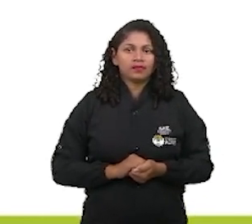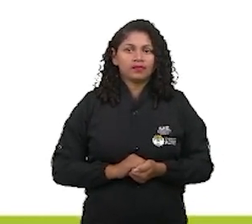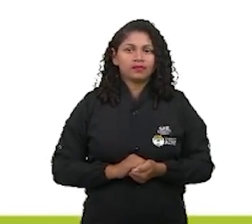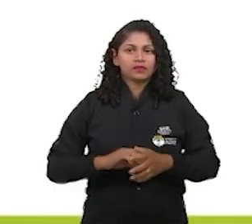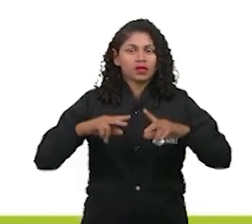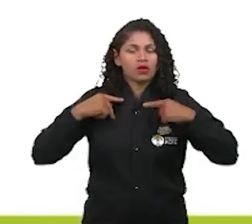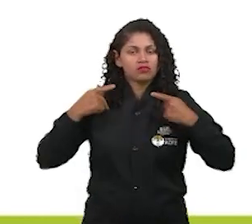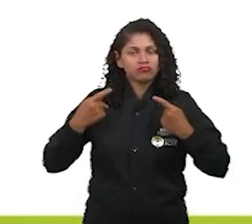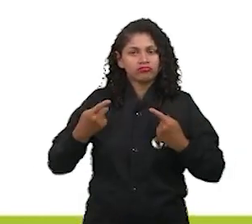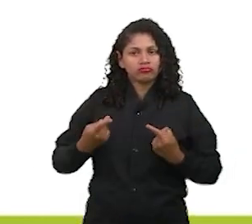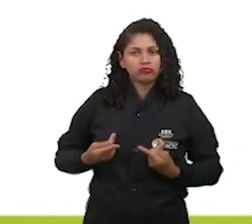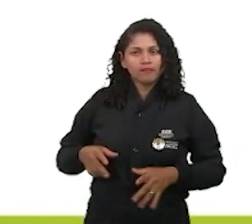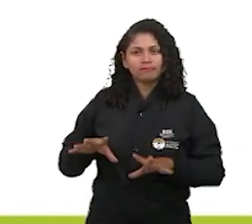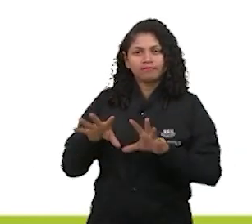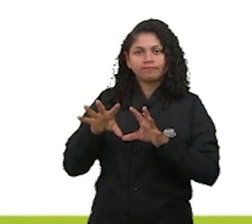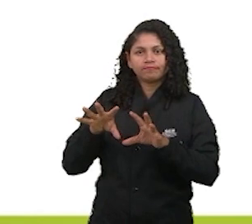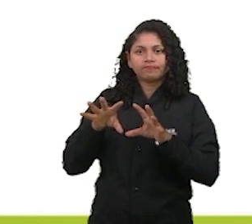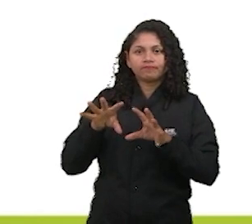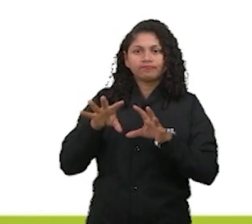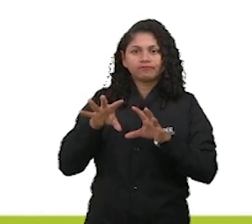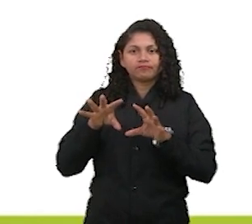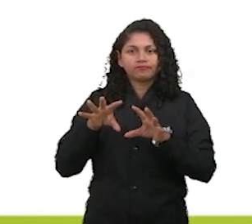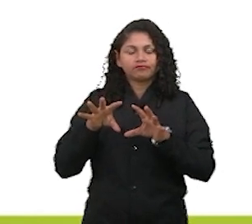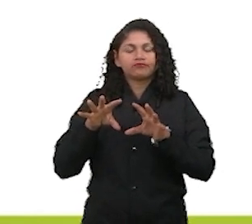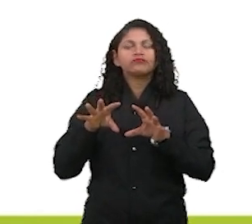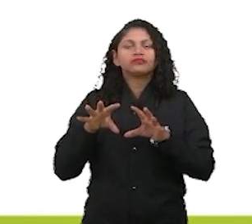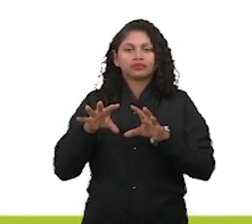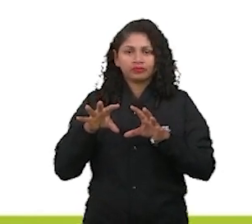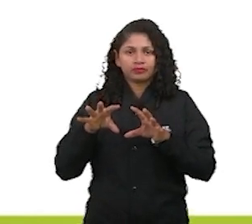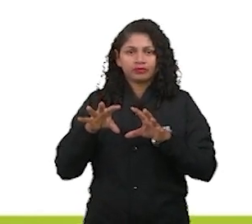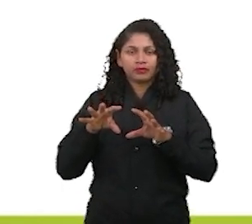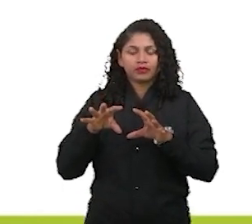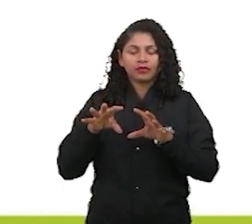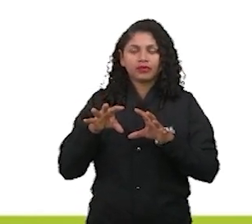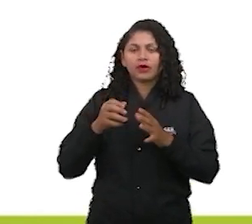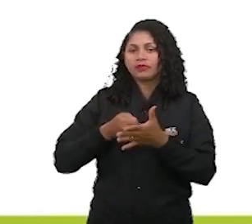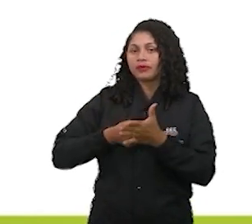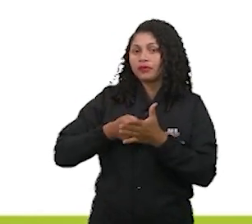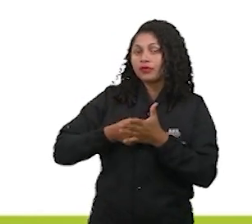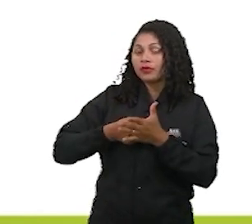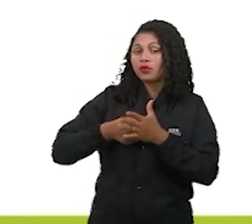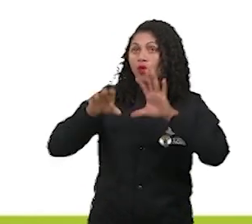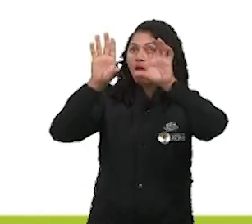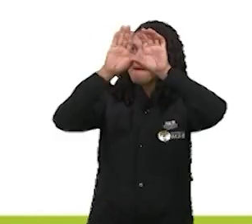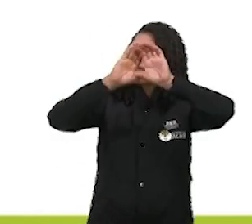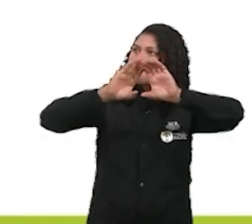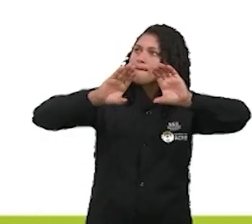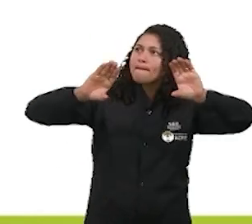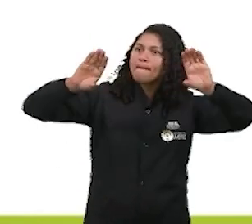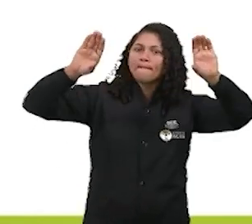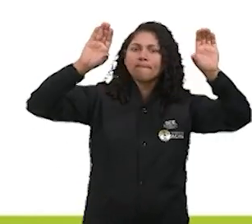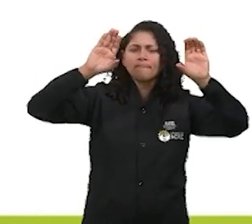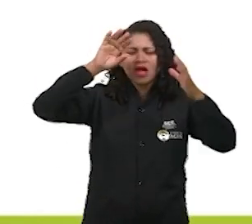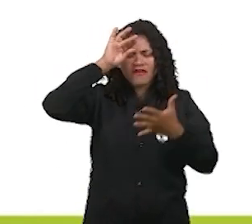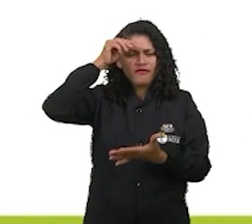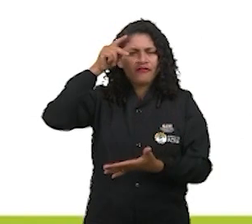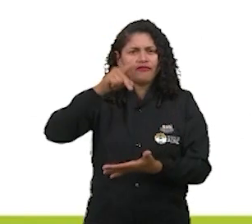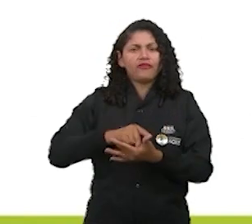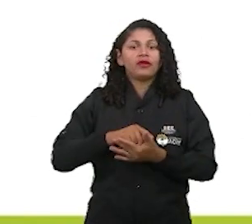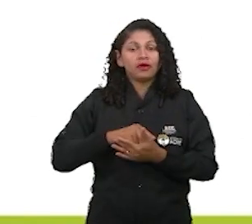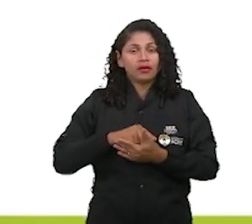humana condição custa o rico no céu, afirma o povo e não erra.